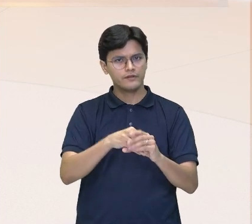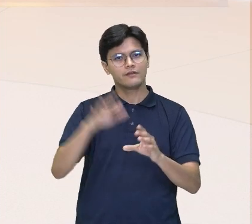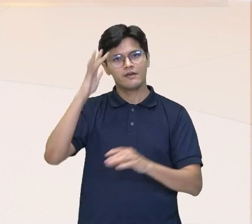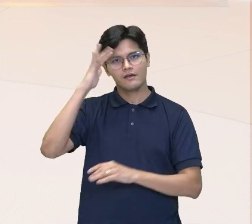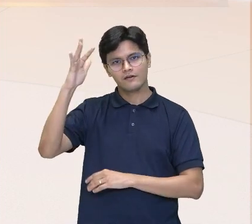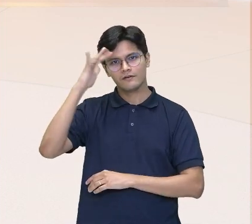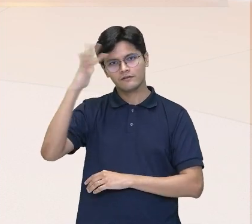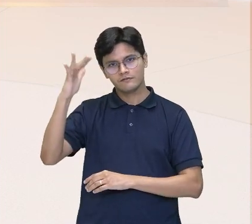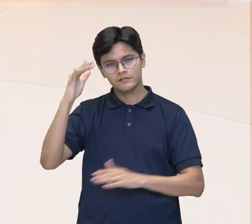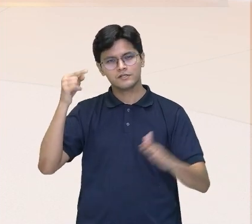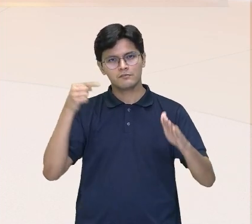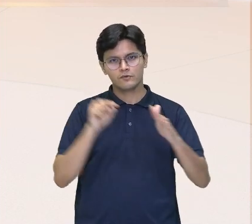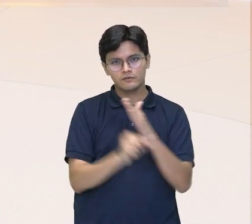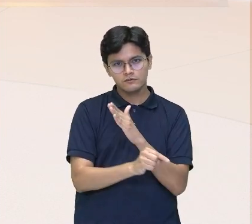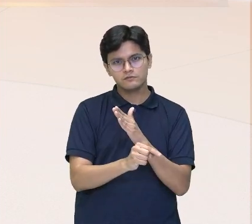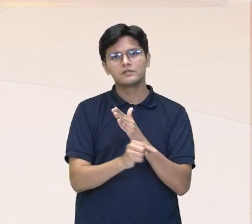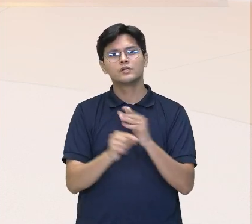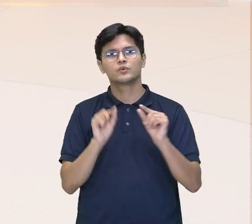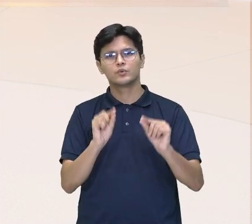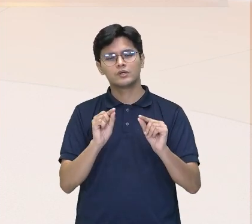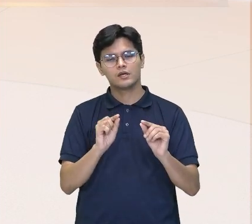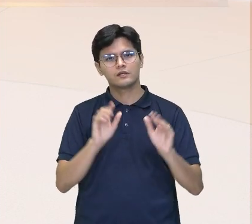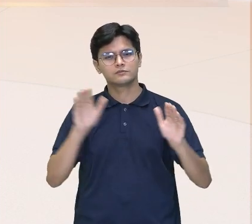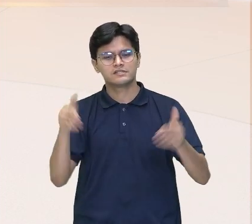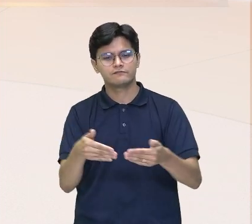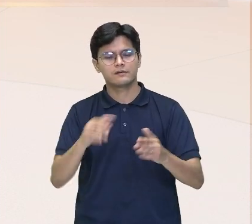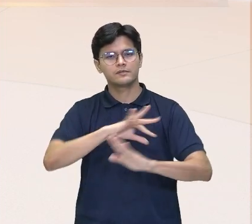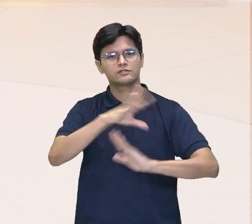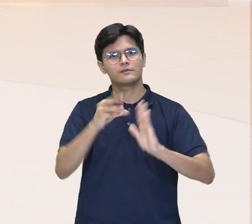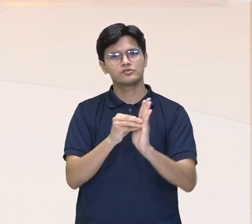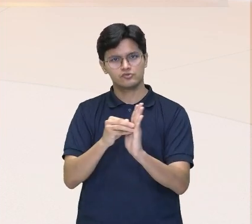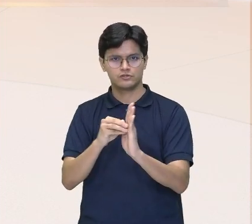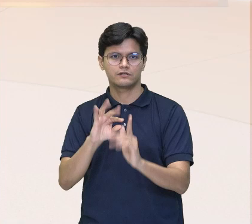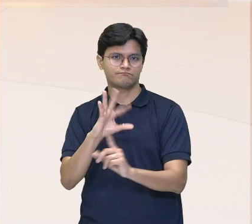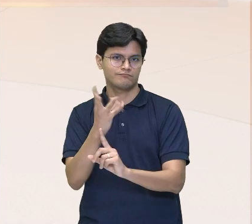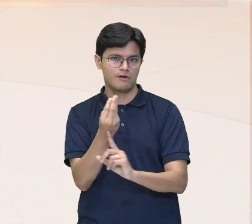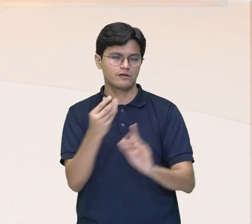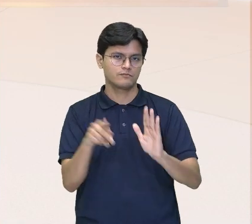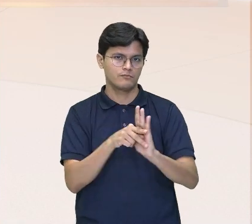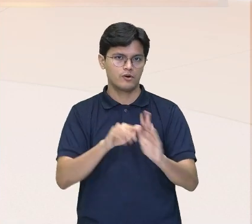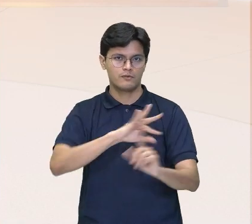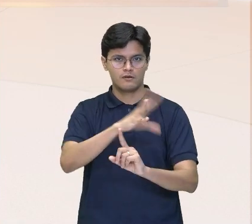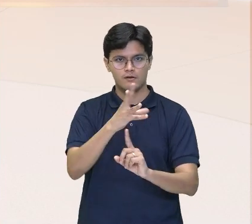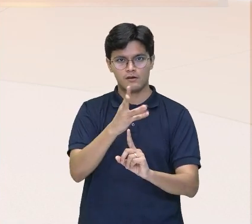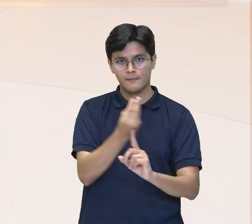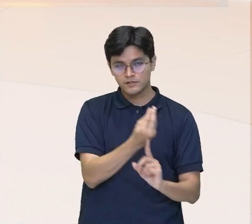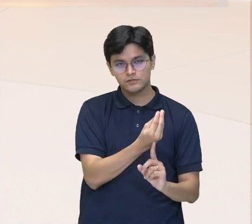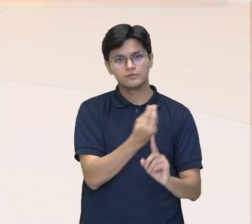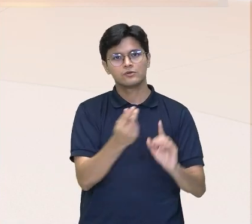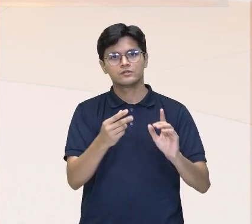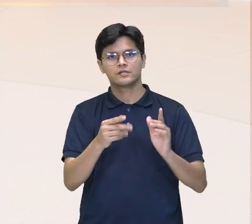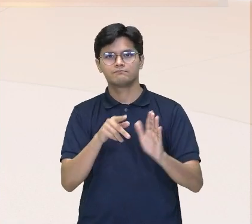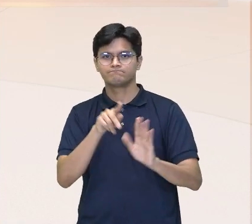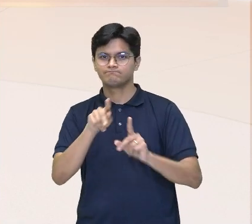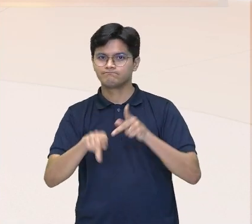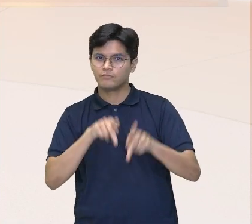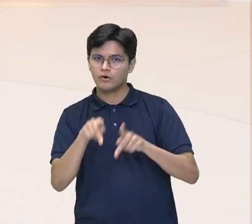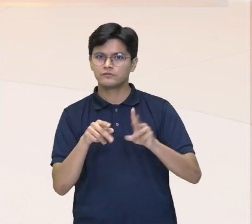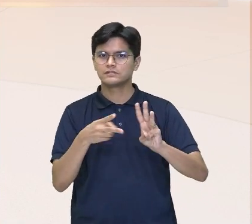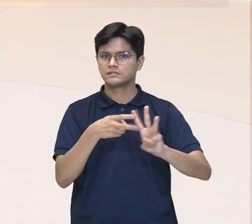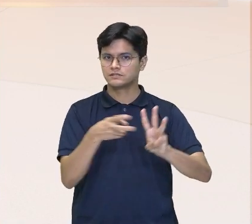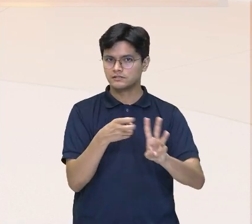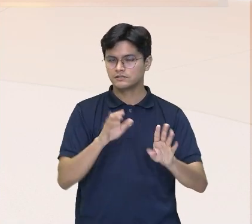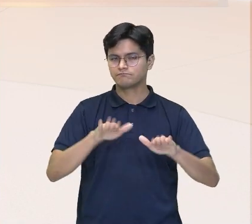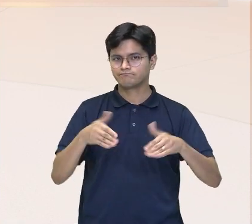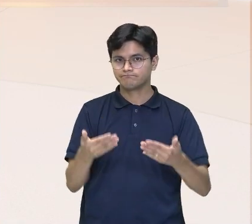mais profundidade a nossa arte amazônica, né? A arte da Amazônia, dos povos indígenas, né? Então, é um assunto muito